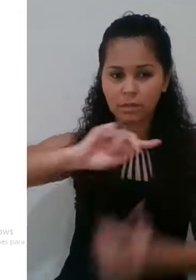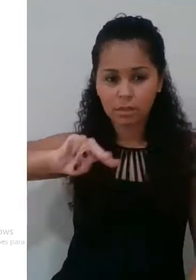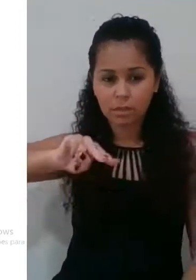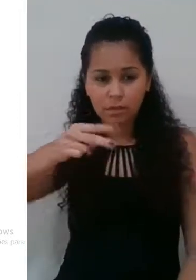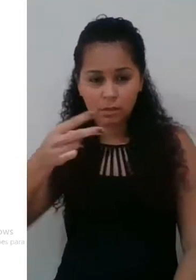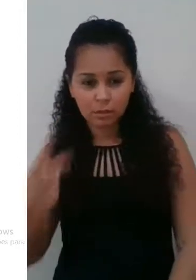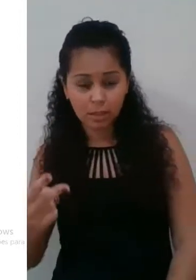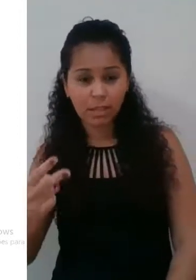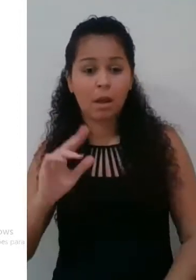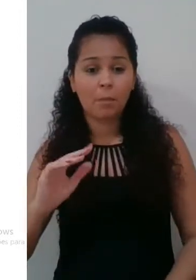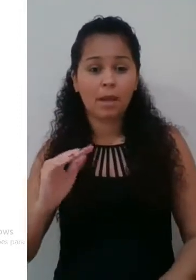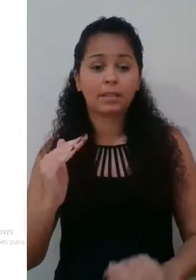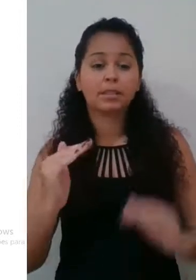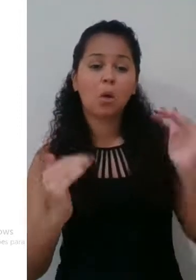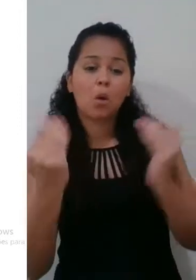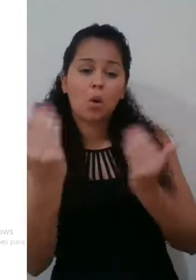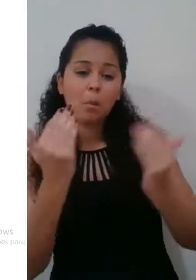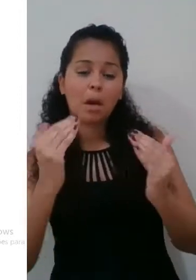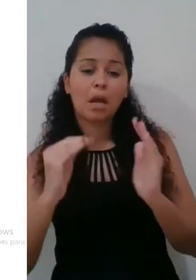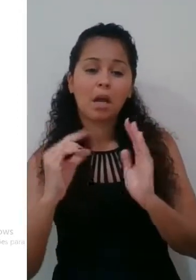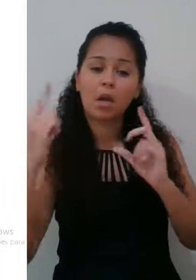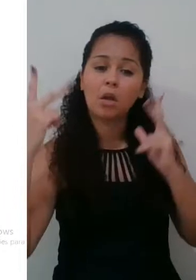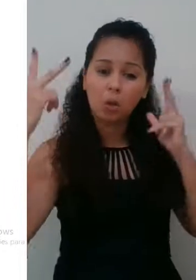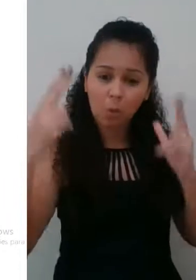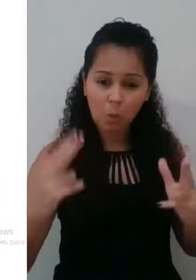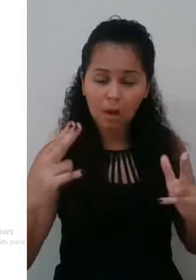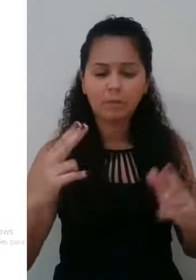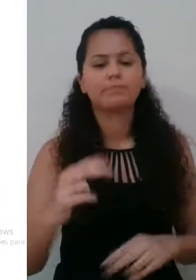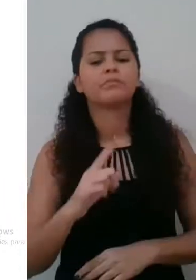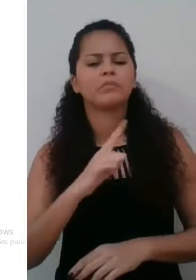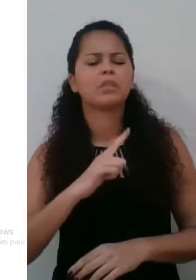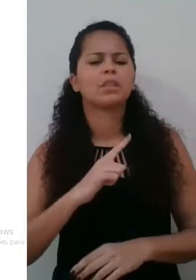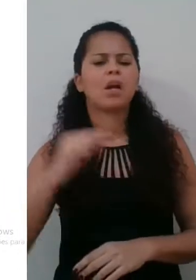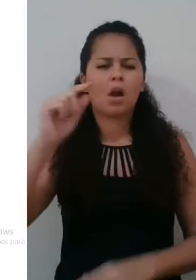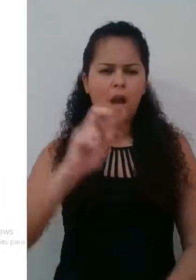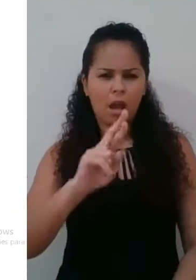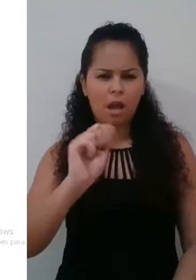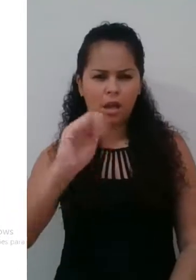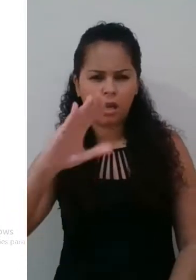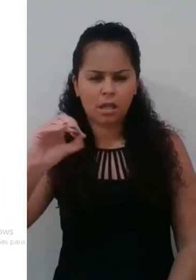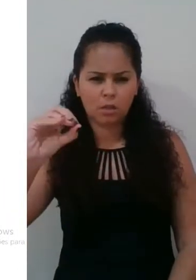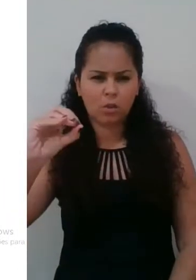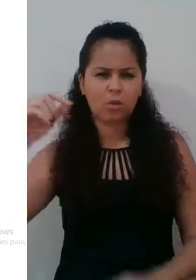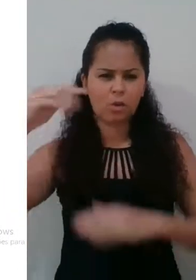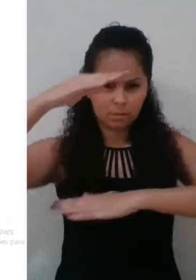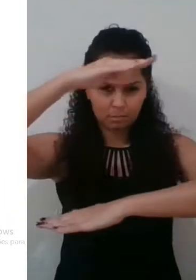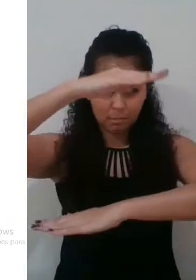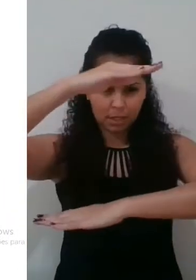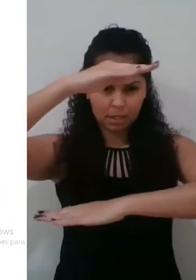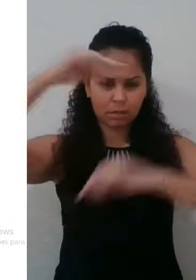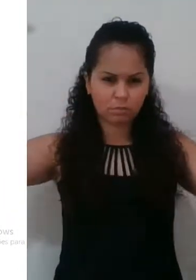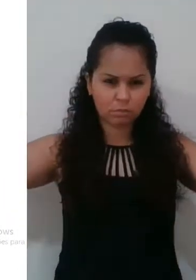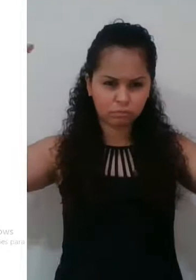tamanho. Se a gente fizer a construção, ó, todo raio que vai paralelo reflete no foco, todo raio que